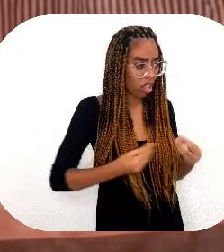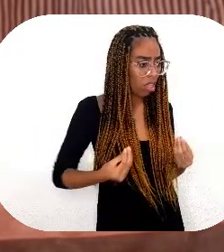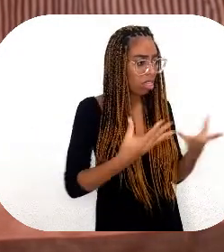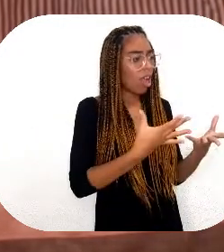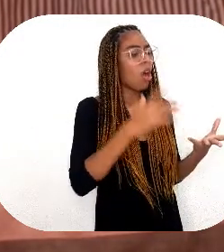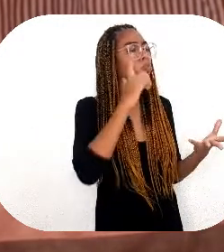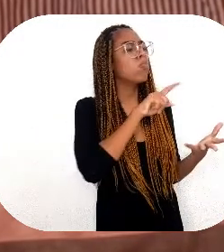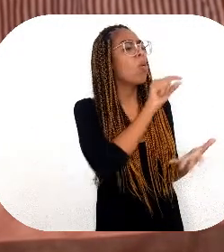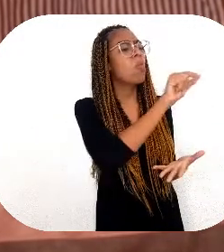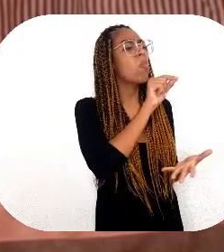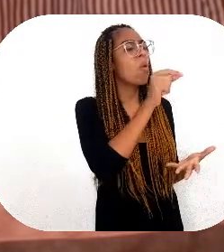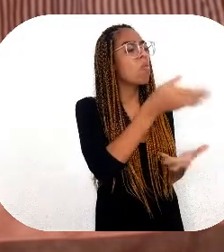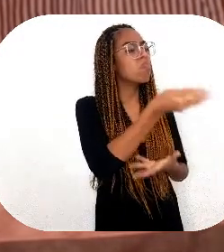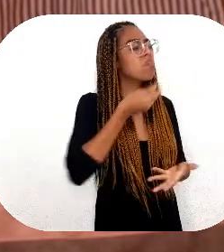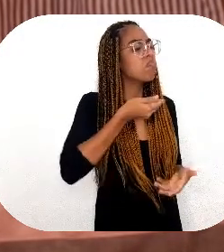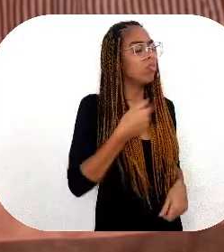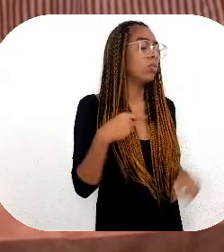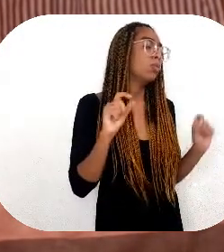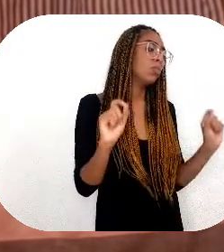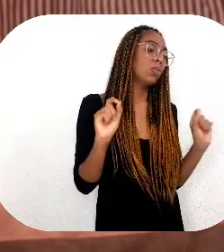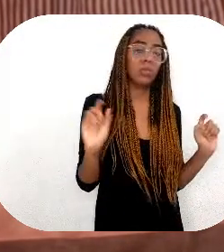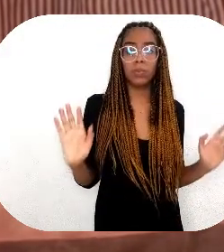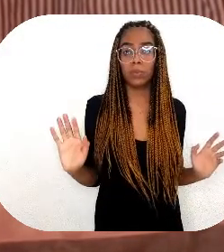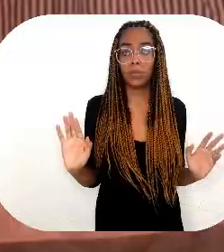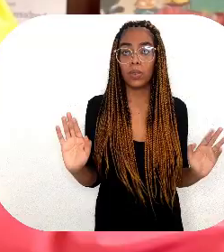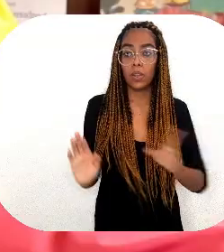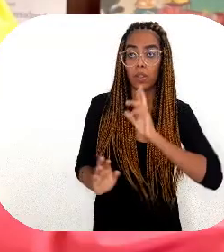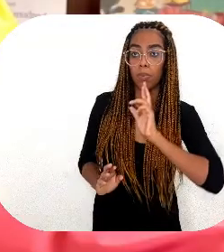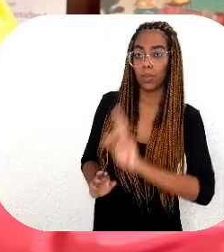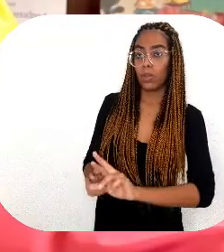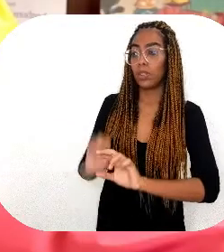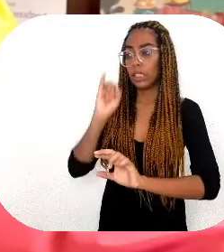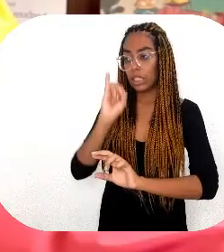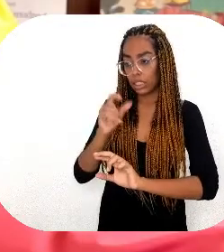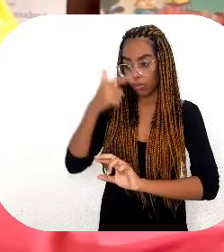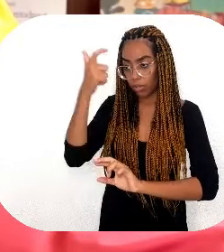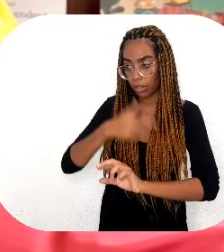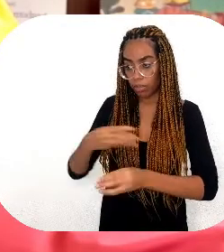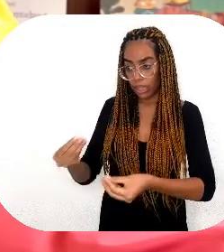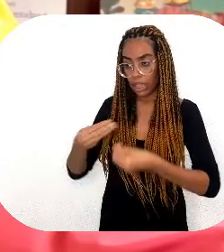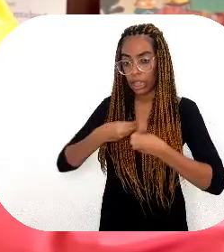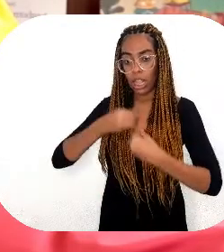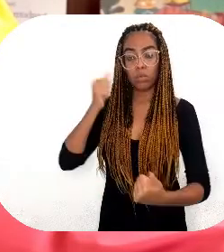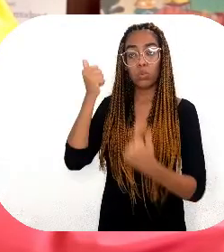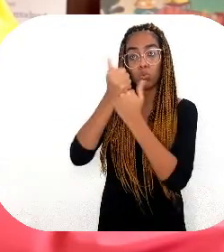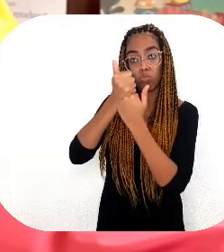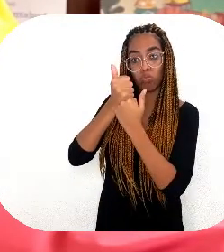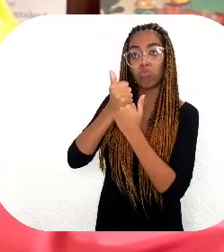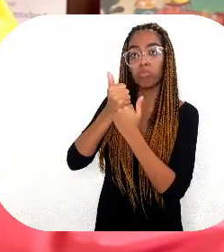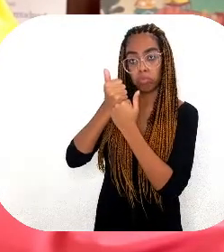ganharia se trouxesse o coração do macaco. O chefe prontamente respondeu que ele seria